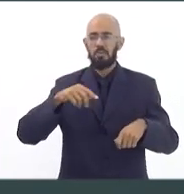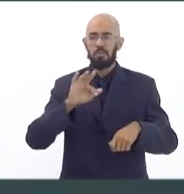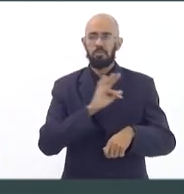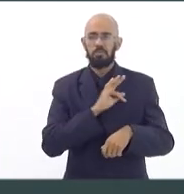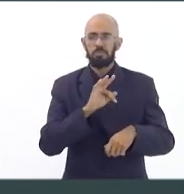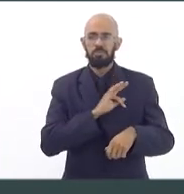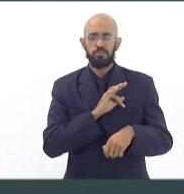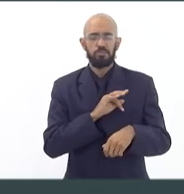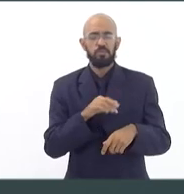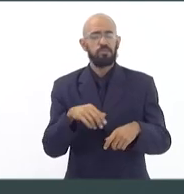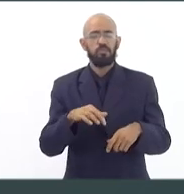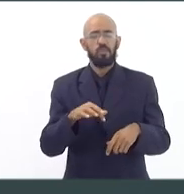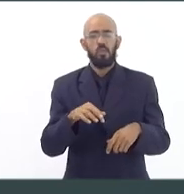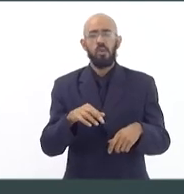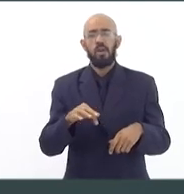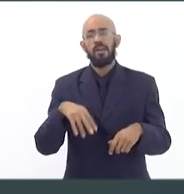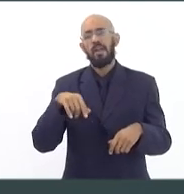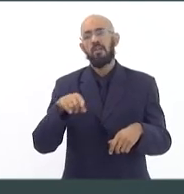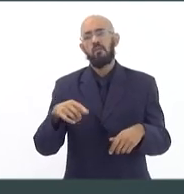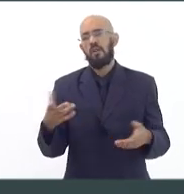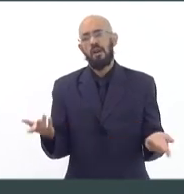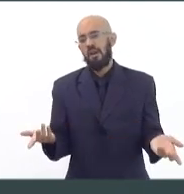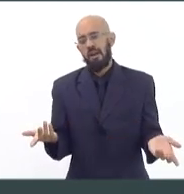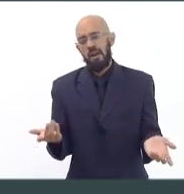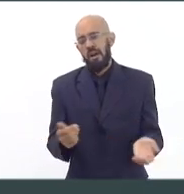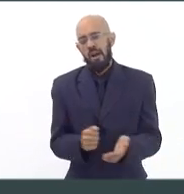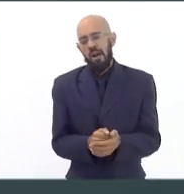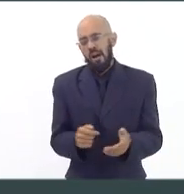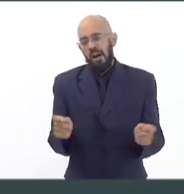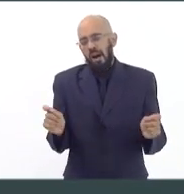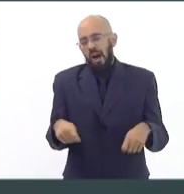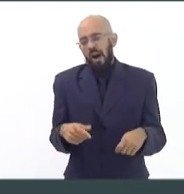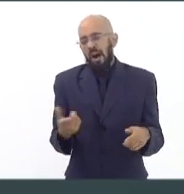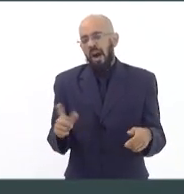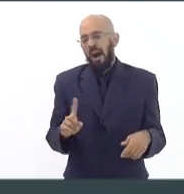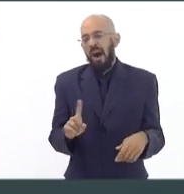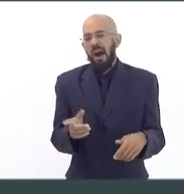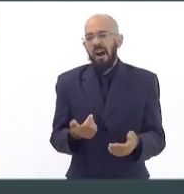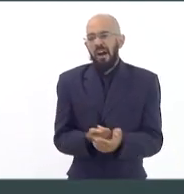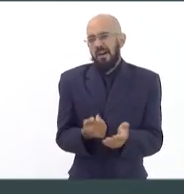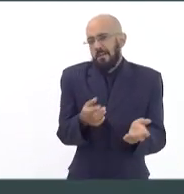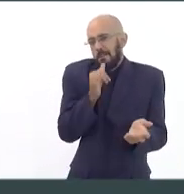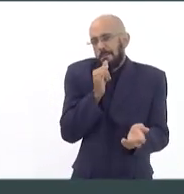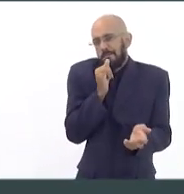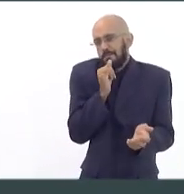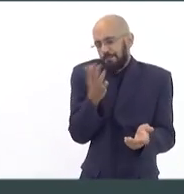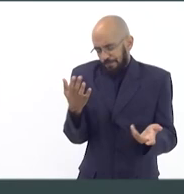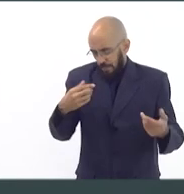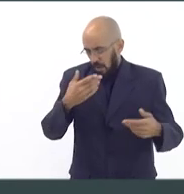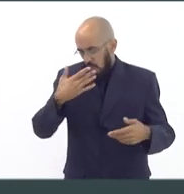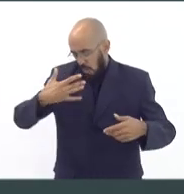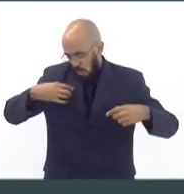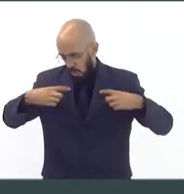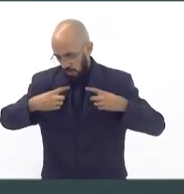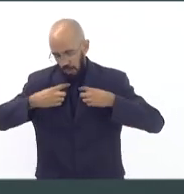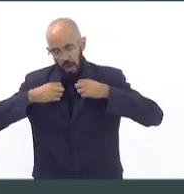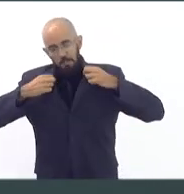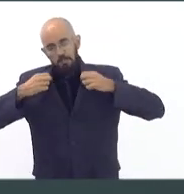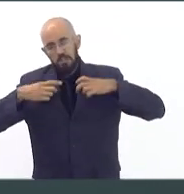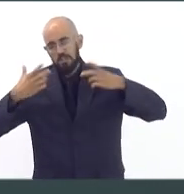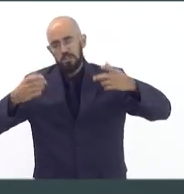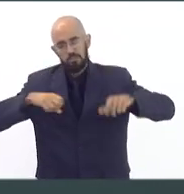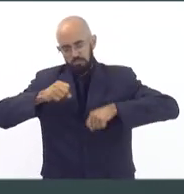é o foram três rapazes né de blusa vermelha estão de bicicleta estão usando uma Kombi enfim daria muito